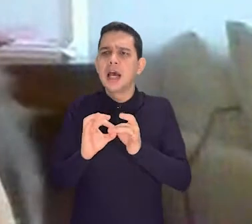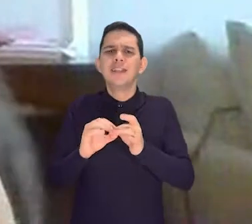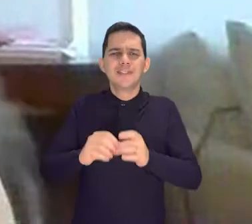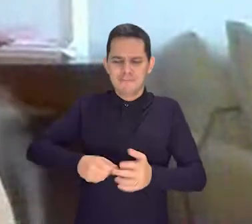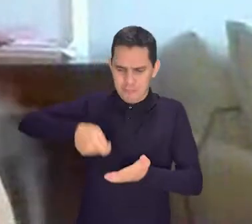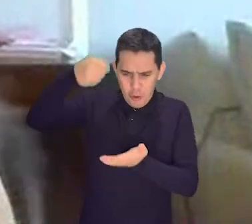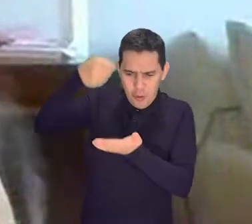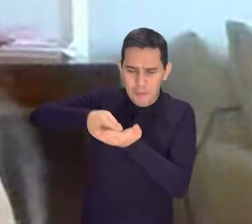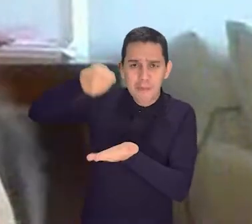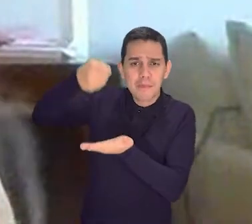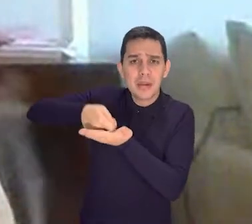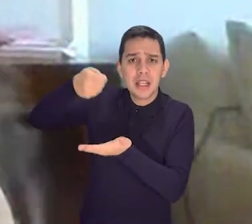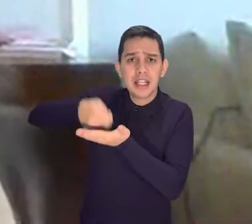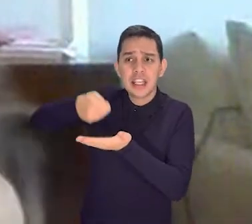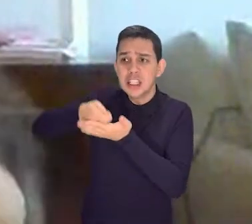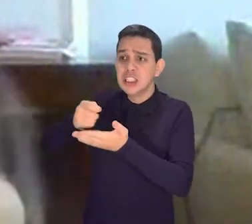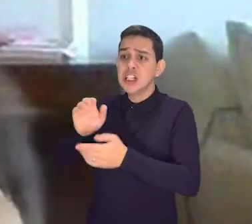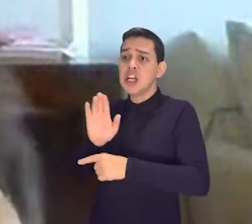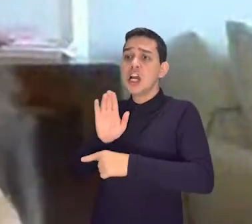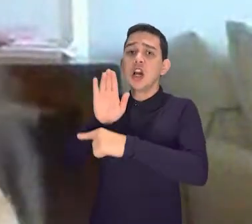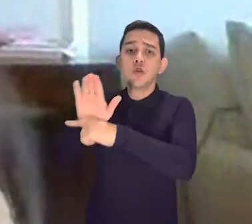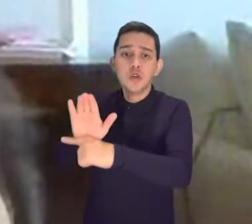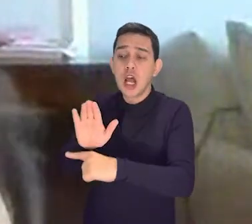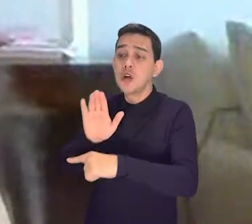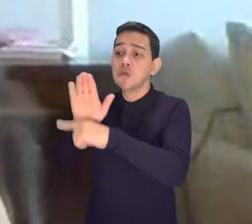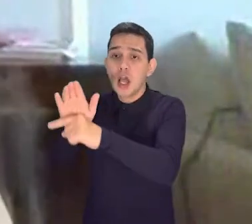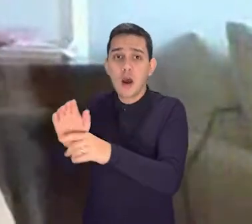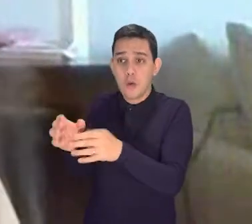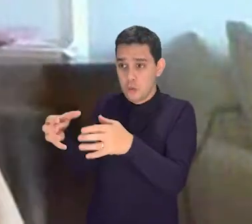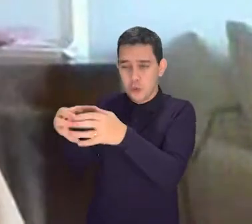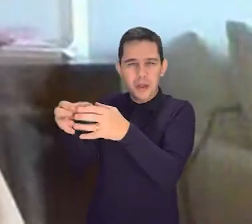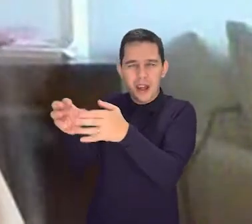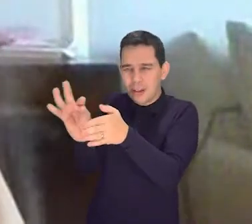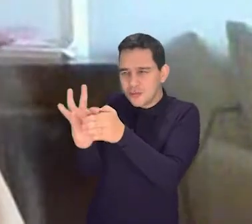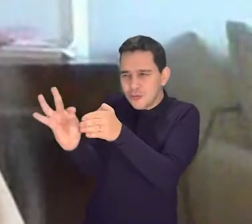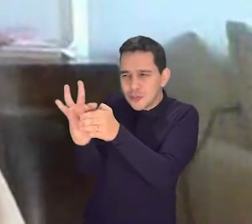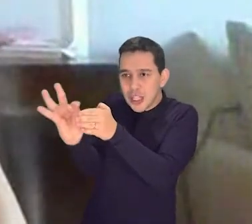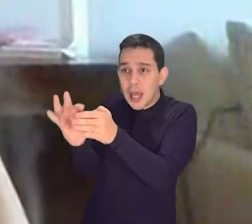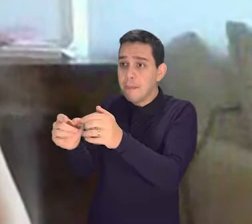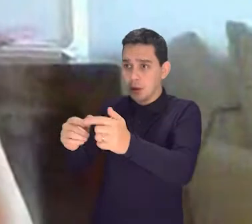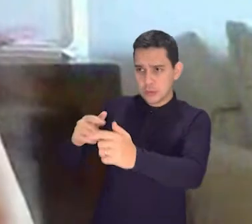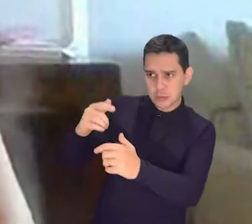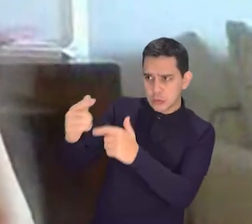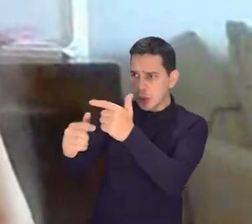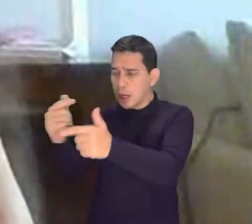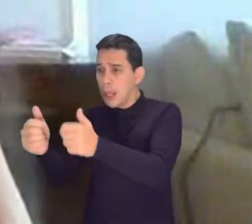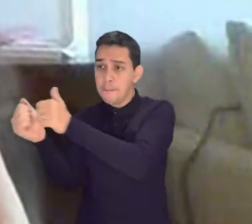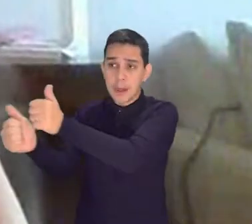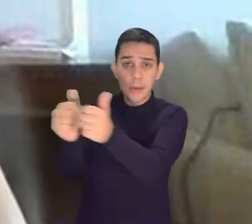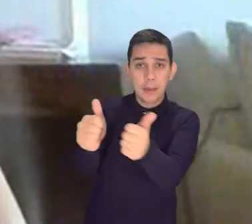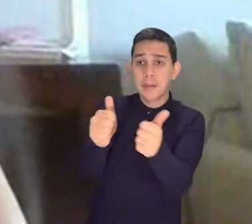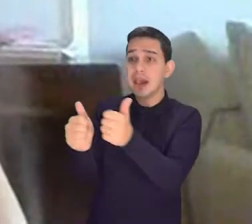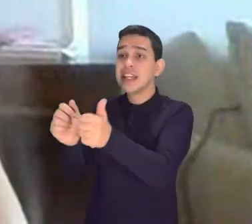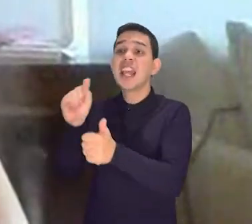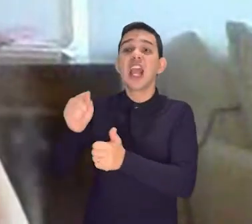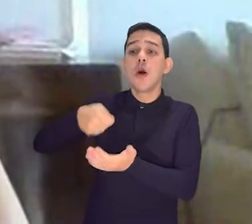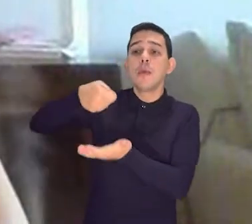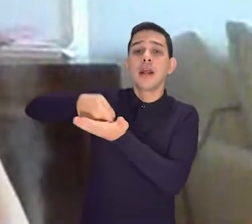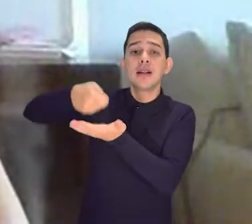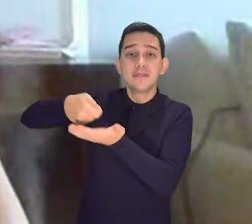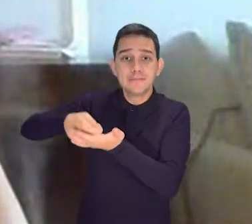a obrigatoriedade de prover o Conselho Tutelar de todas as condições necessárias para o seu bom